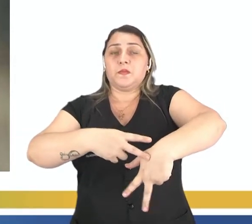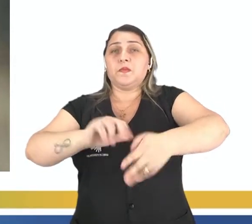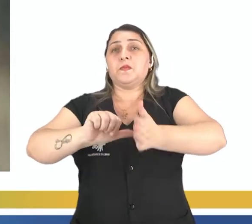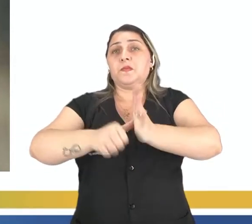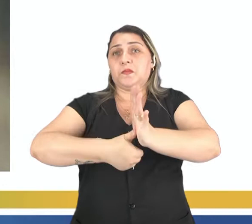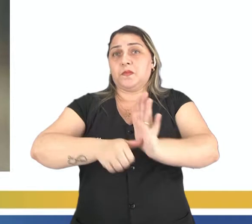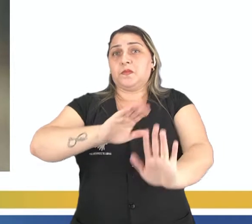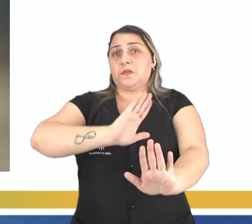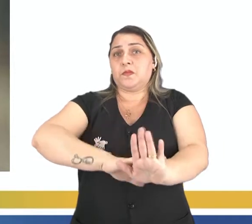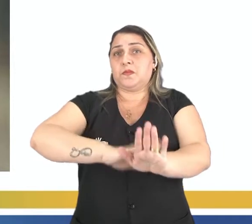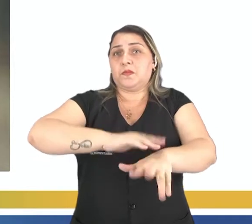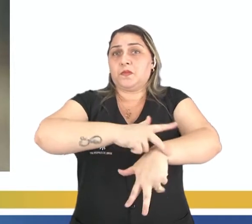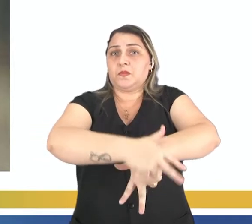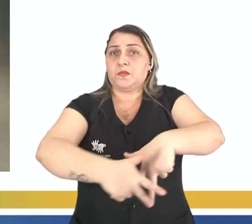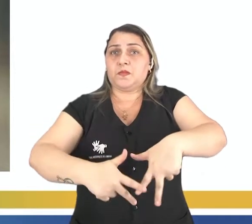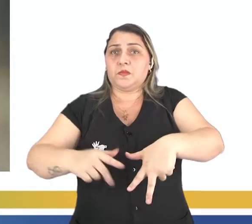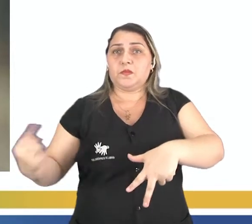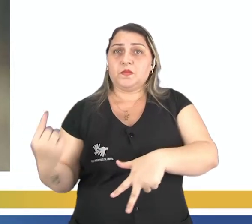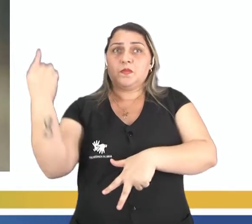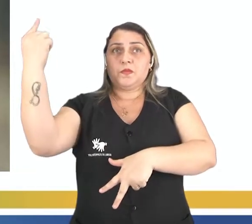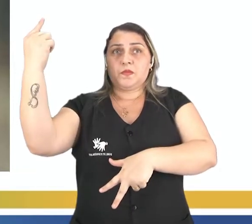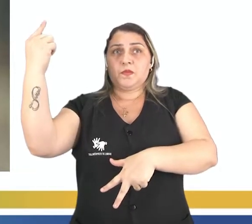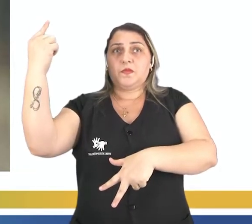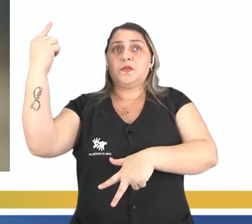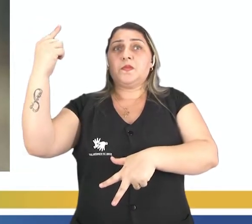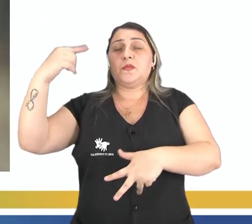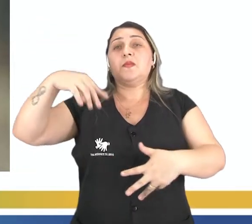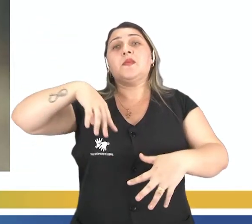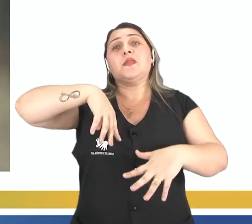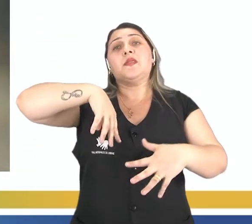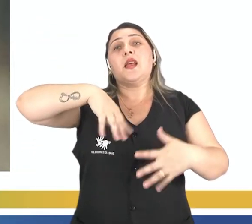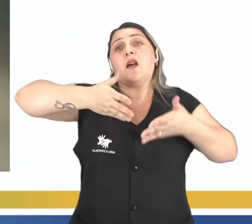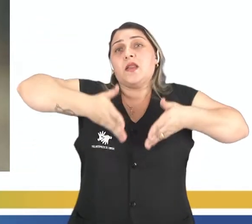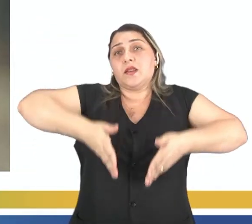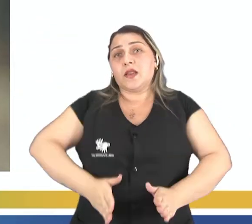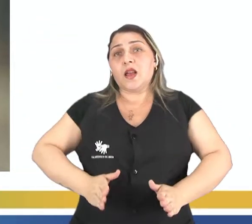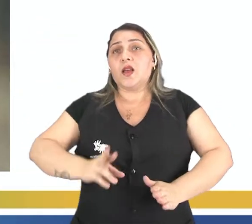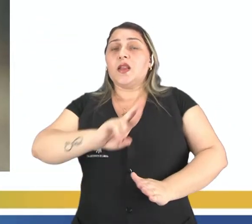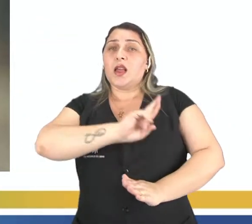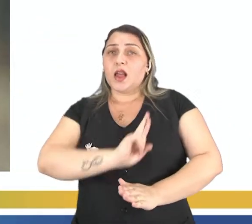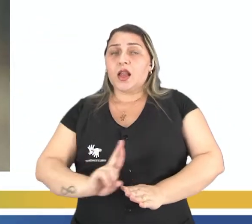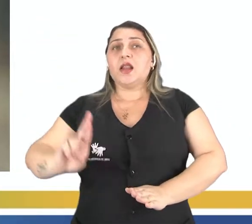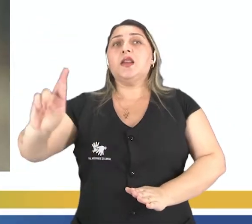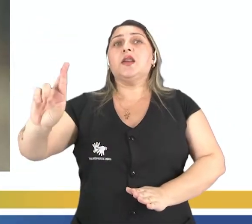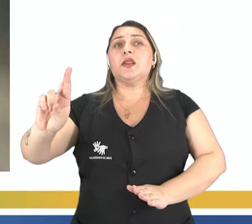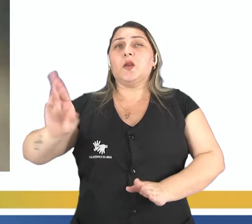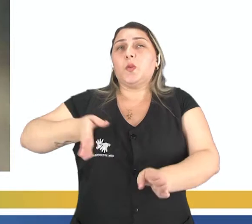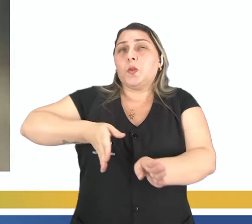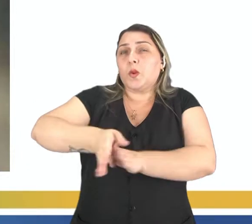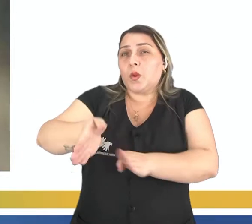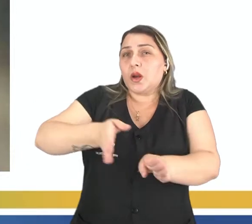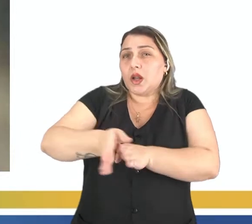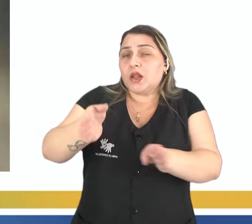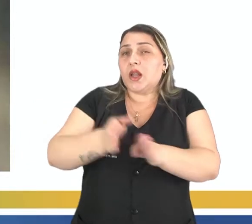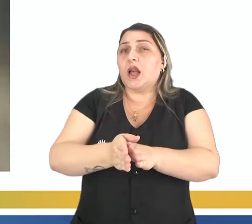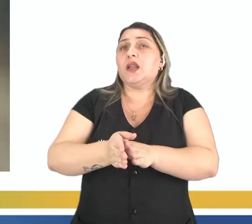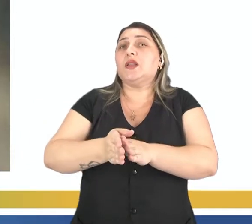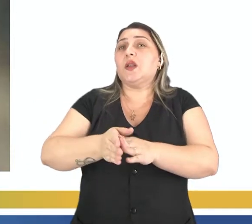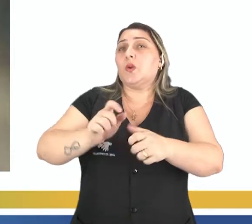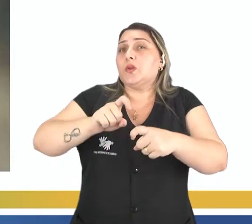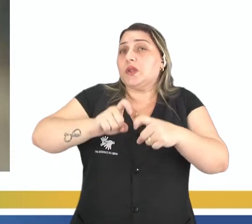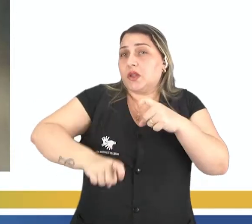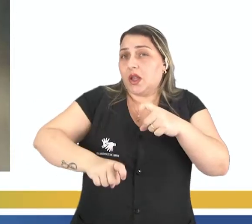de gênero, altura, nacionalidade, religião, orientação sexual e